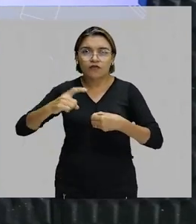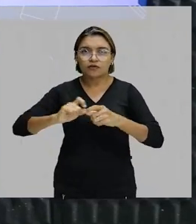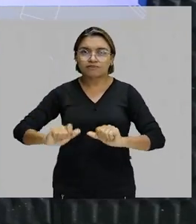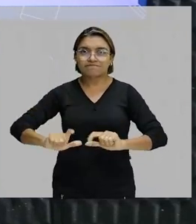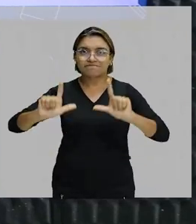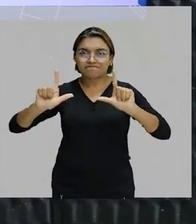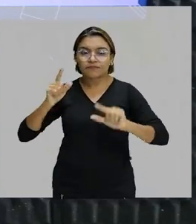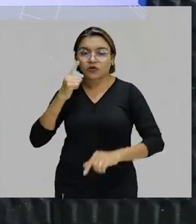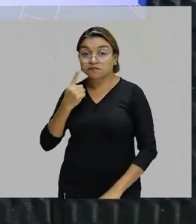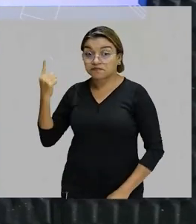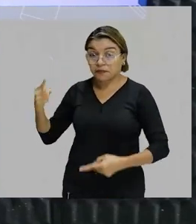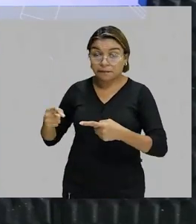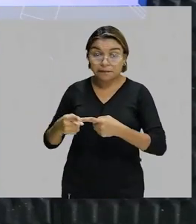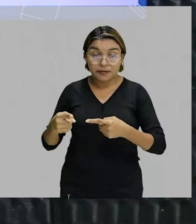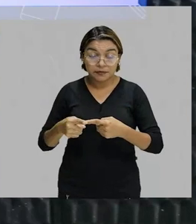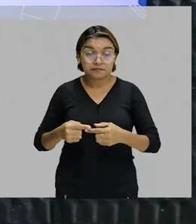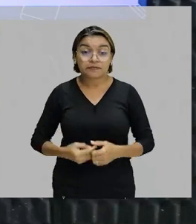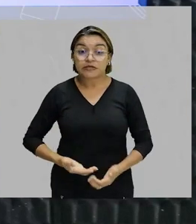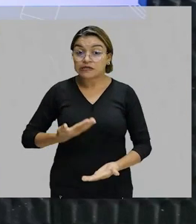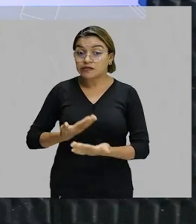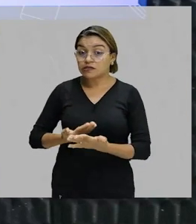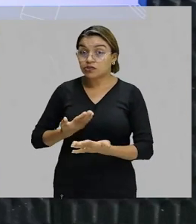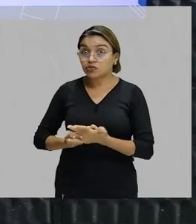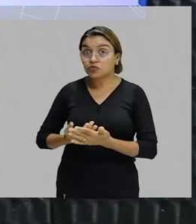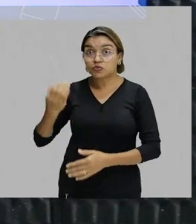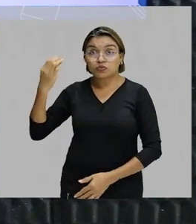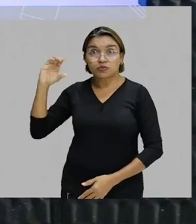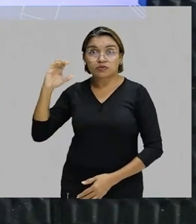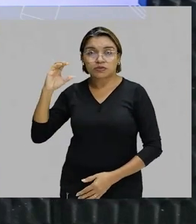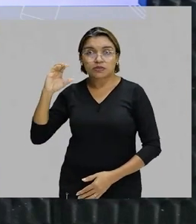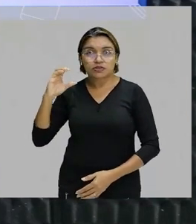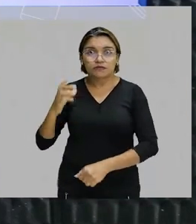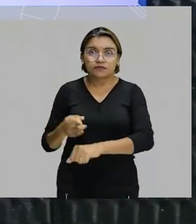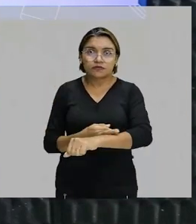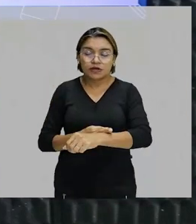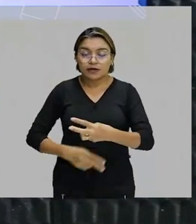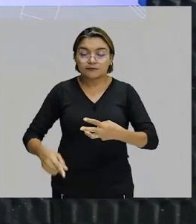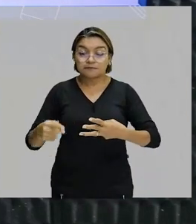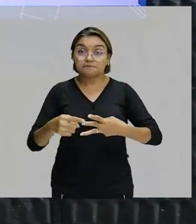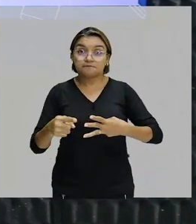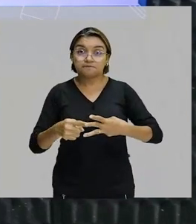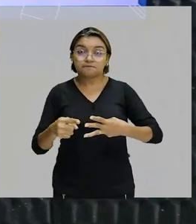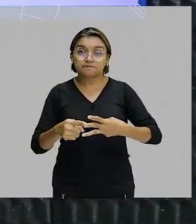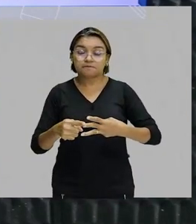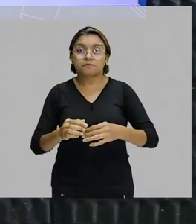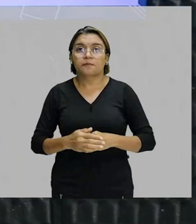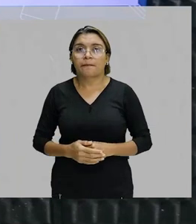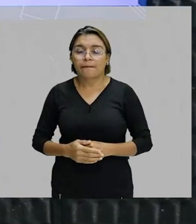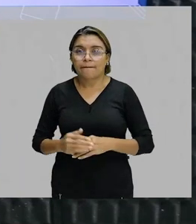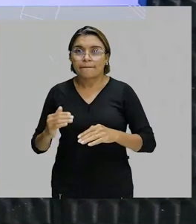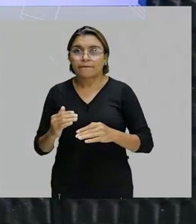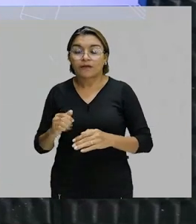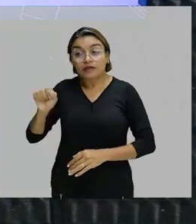tá primeiro estudo científico das raças segundo exaltação do